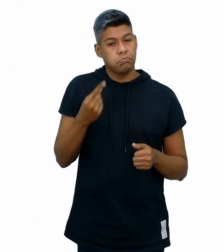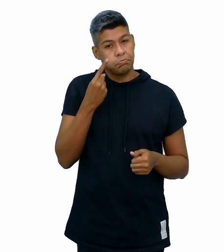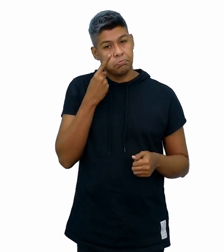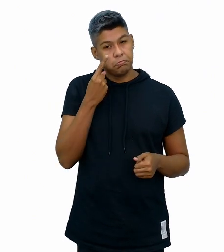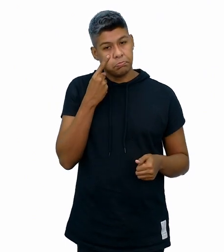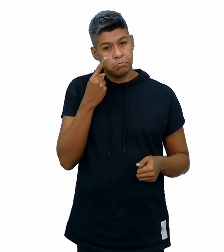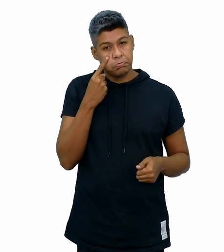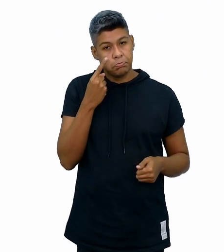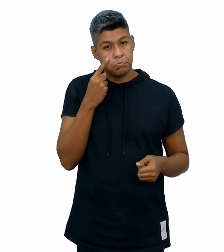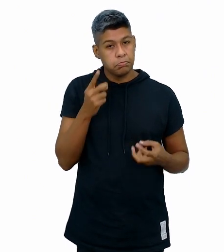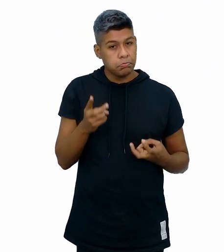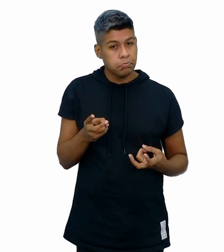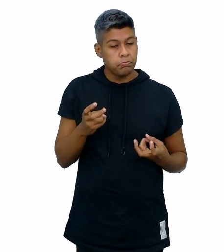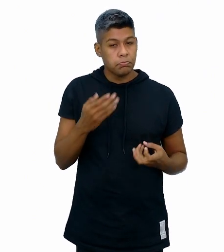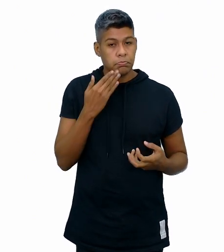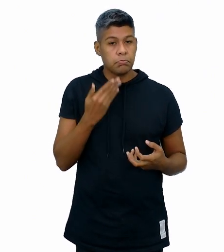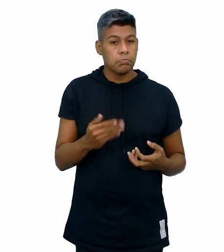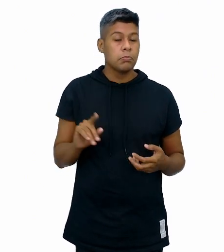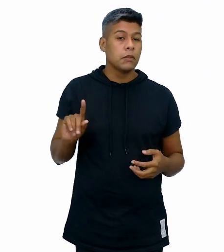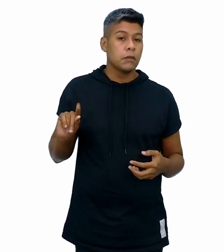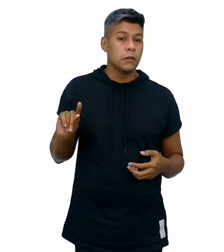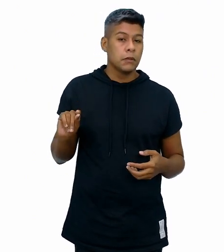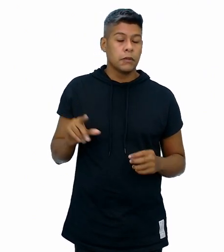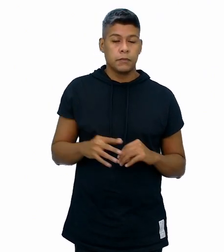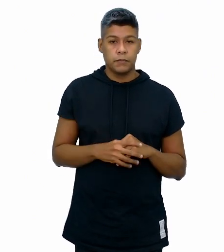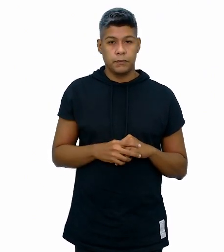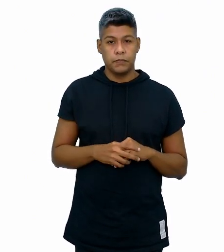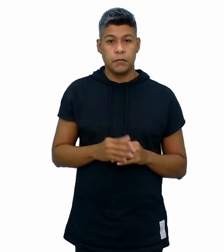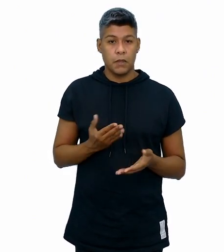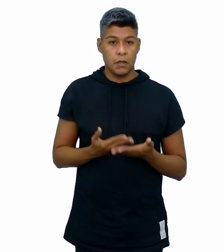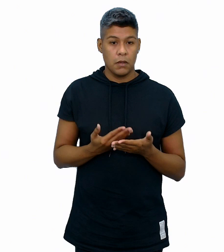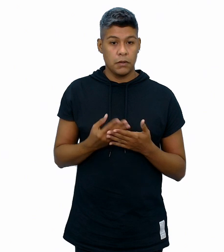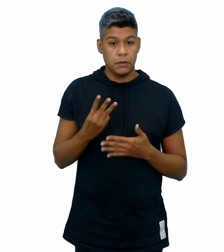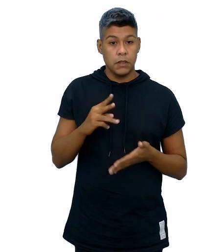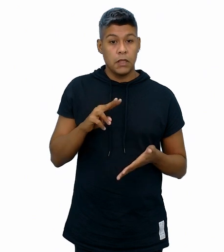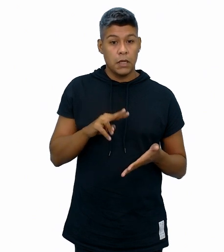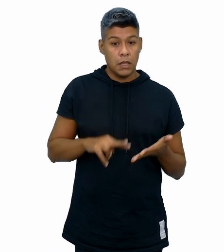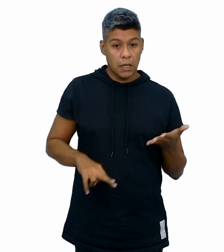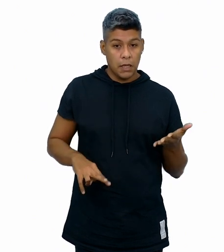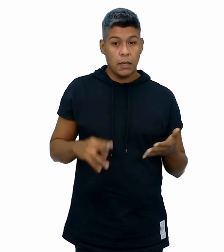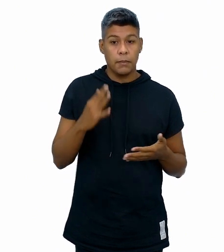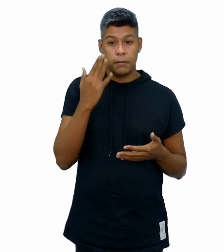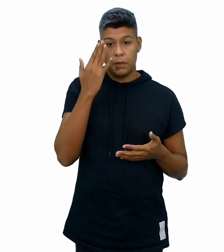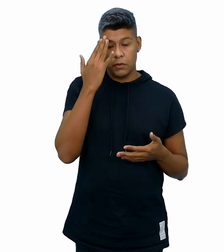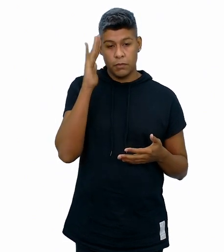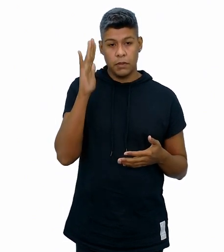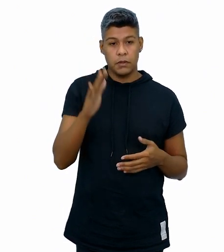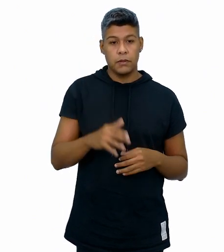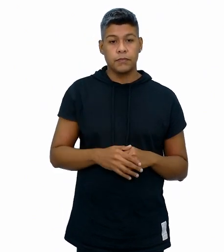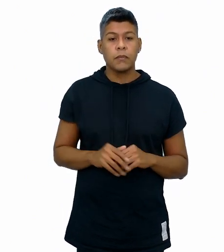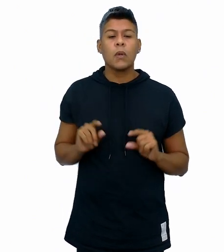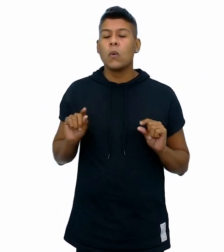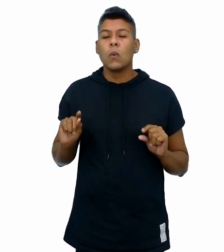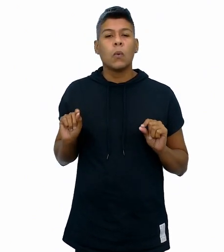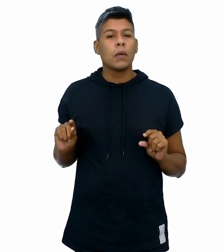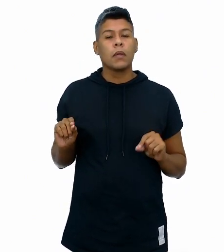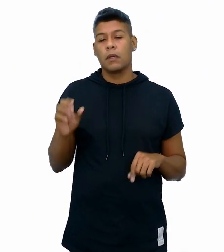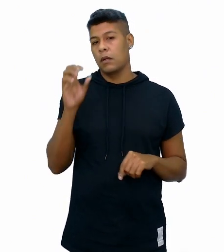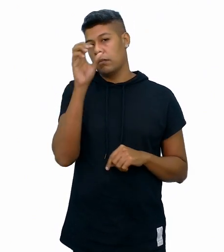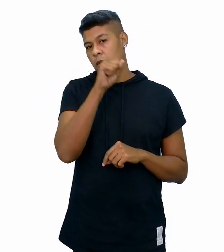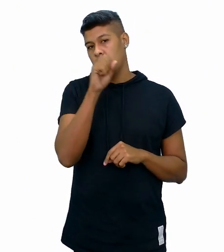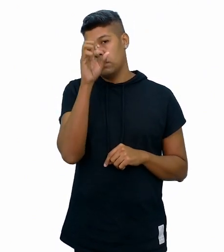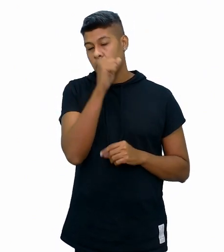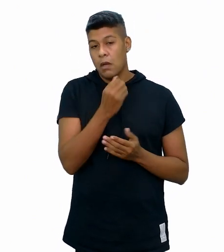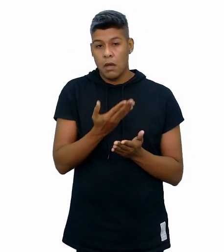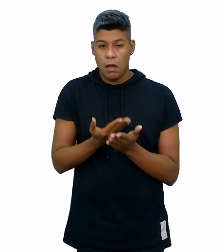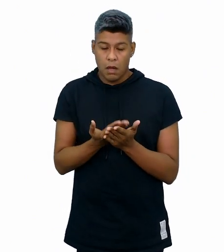Então, ela pede que, aula 3, ler para compreender. O que vamos aprender? Nesta